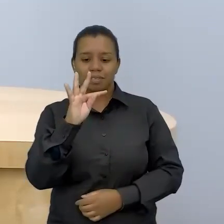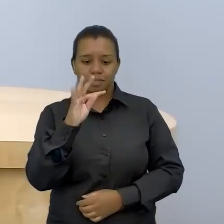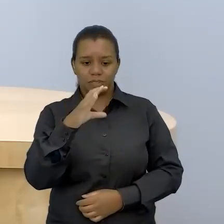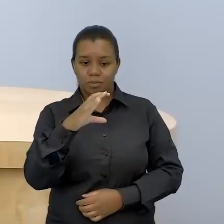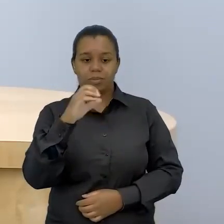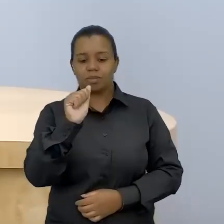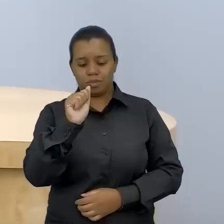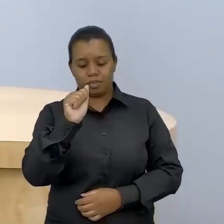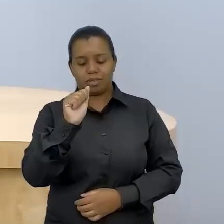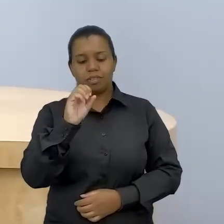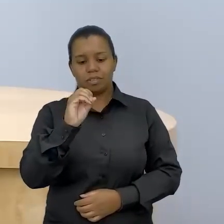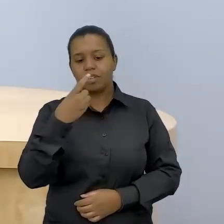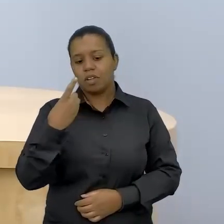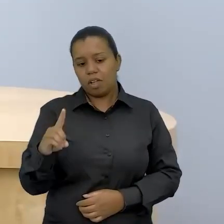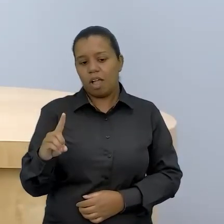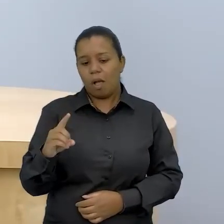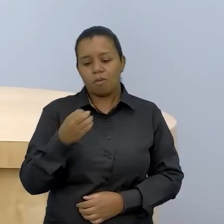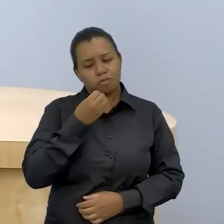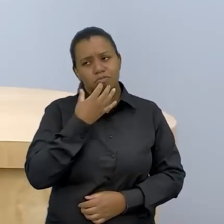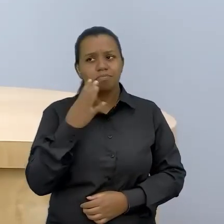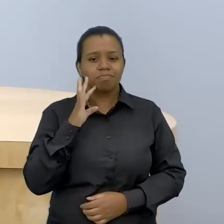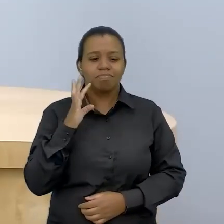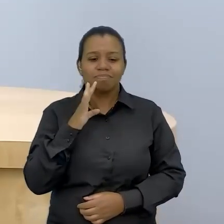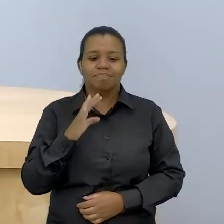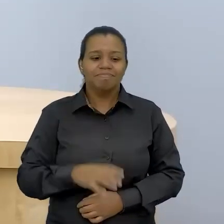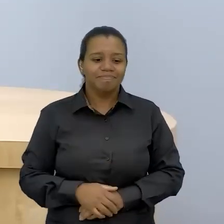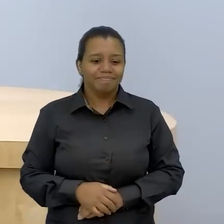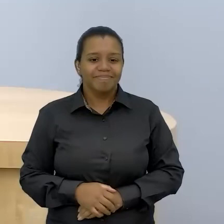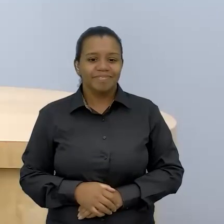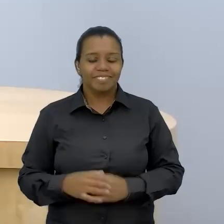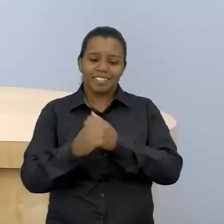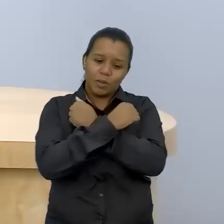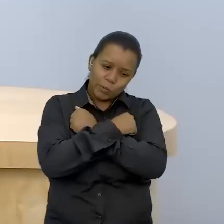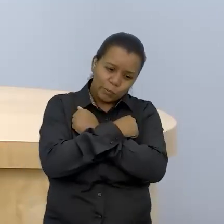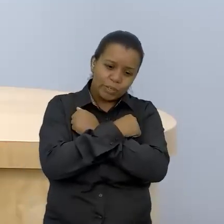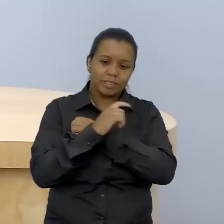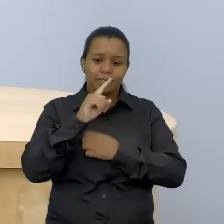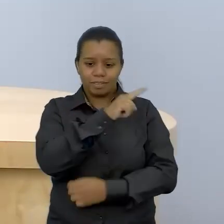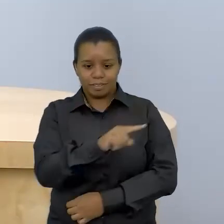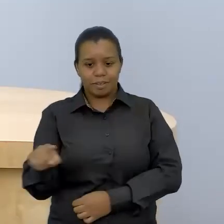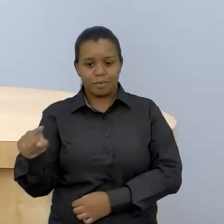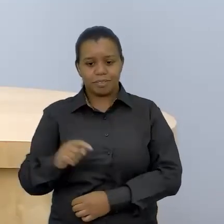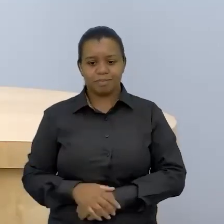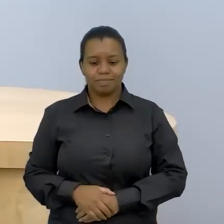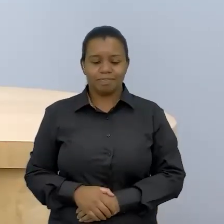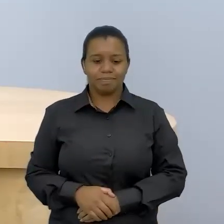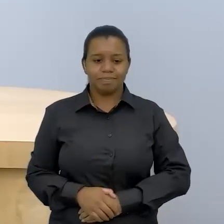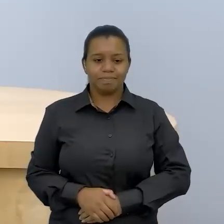legal, né, e é muito interessante aí essa teoria. Então um forte abraço a todos e até a próxima.